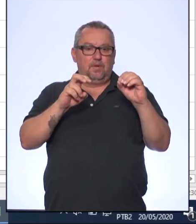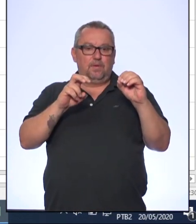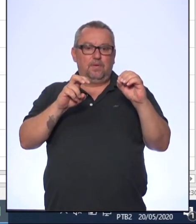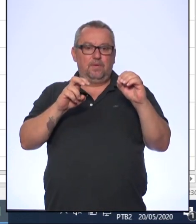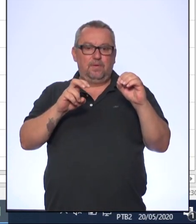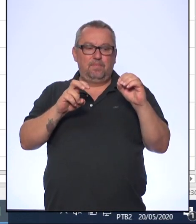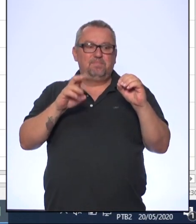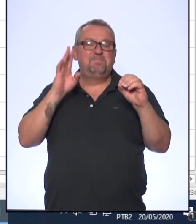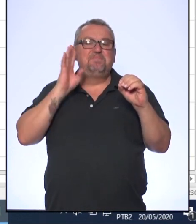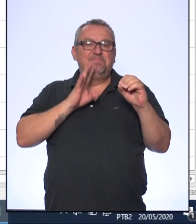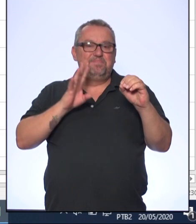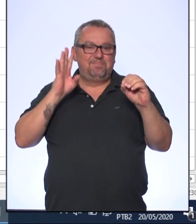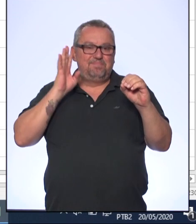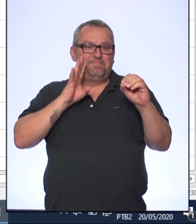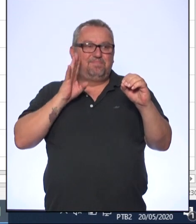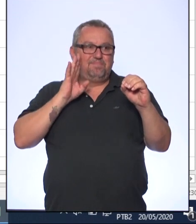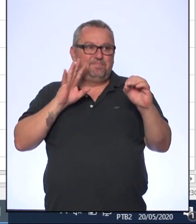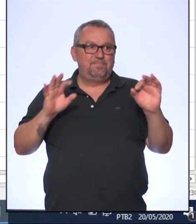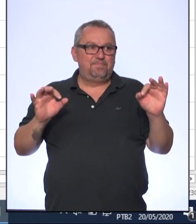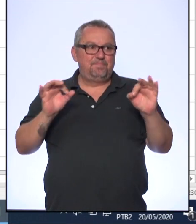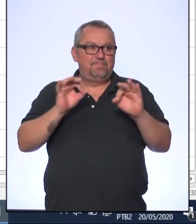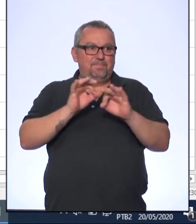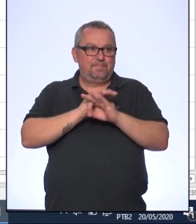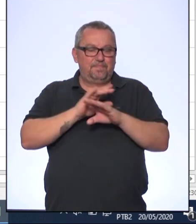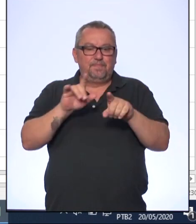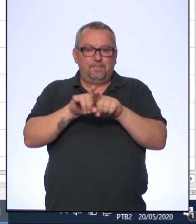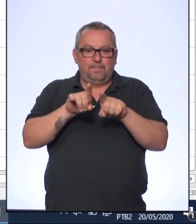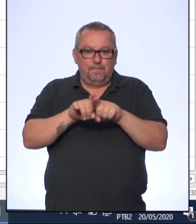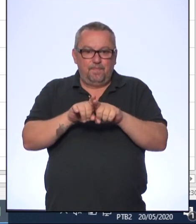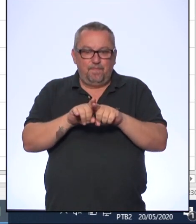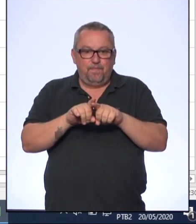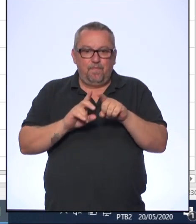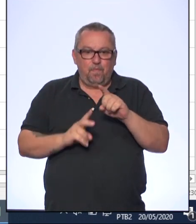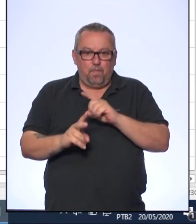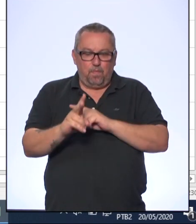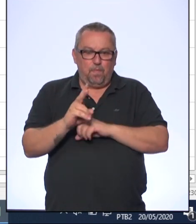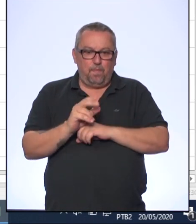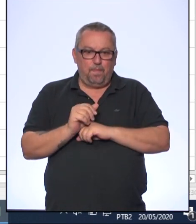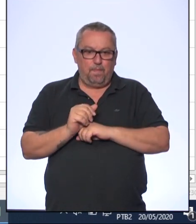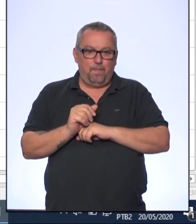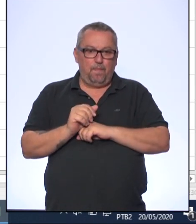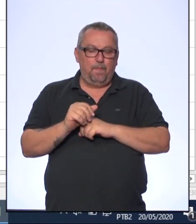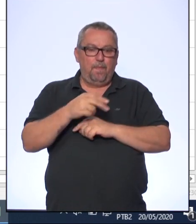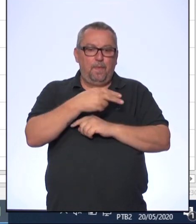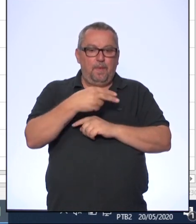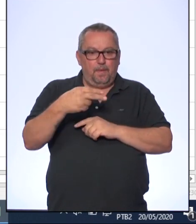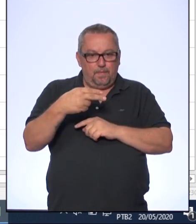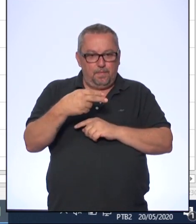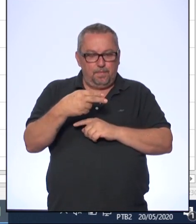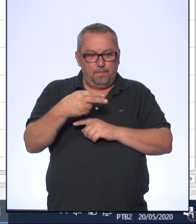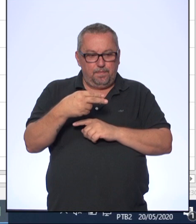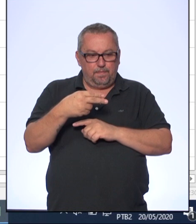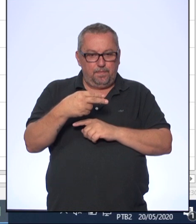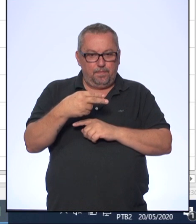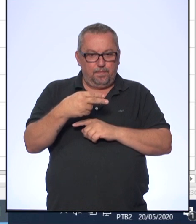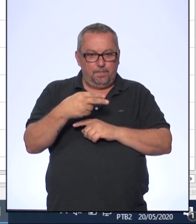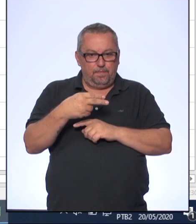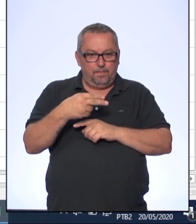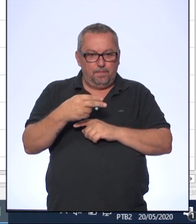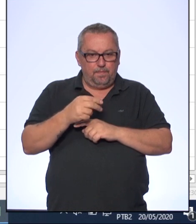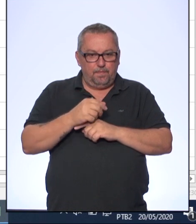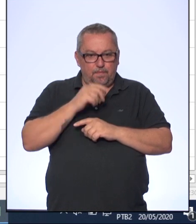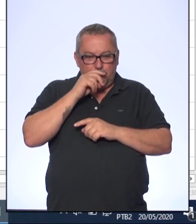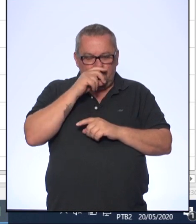0,45. Olha que legal. Ele fez a conta para você. Continuando a mesma ideia. Então, igual, eu seleciono aqui,